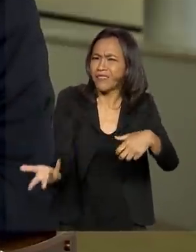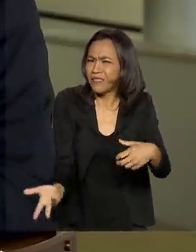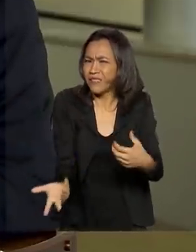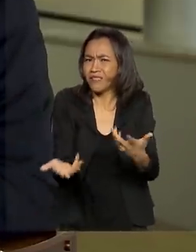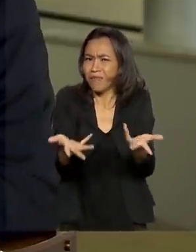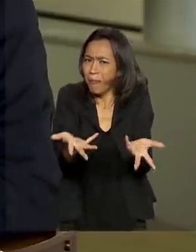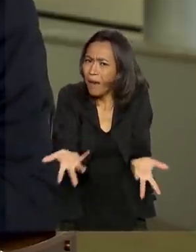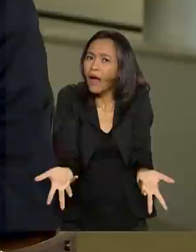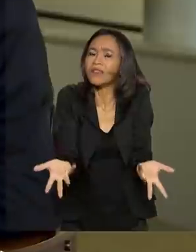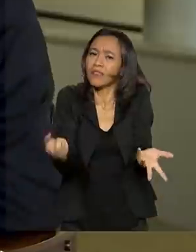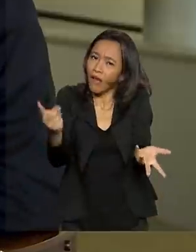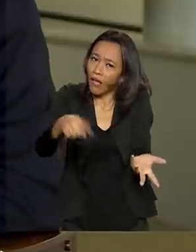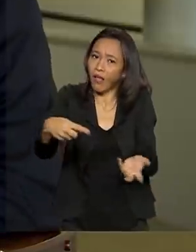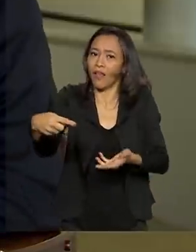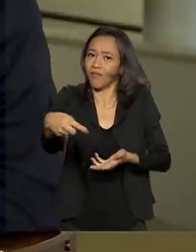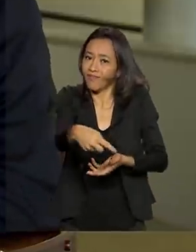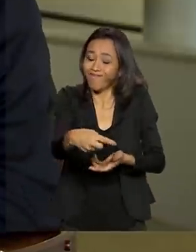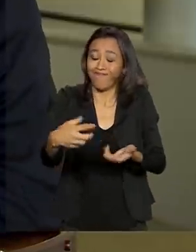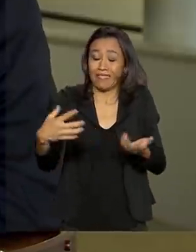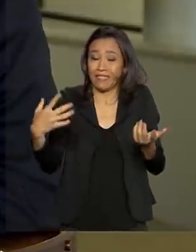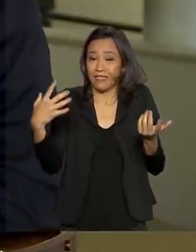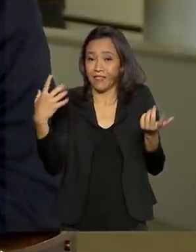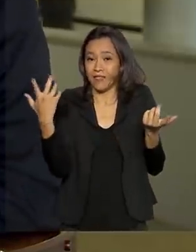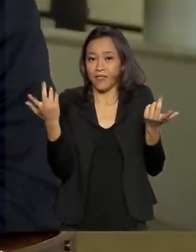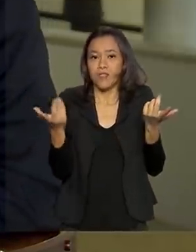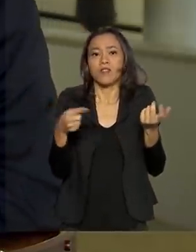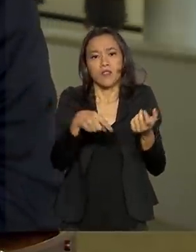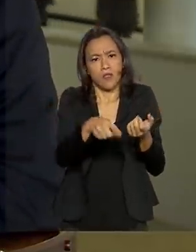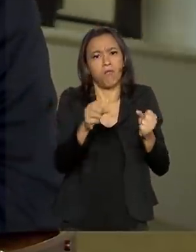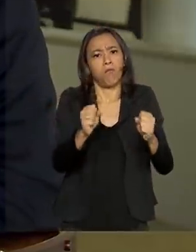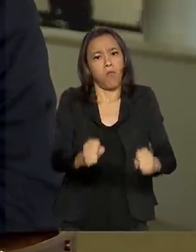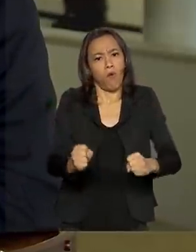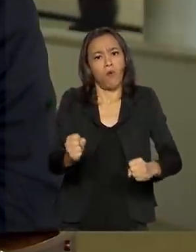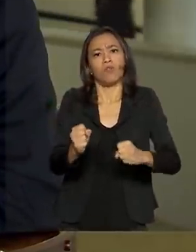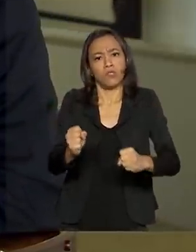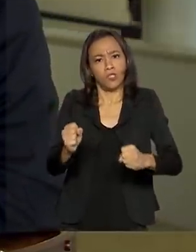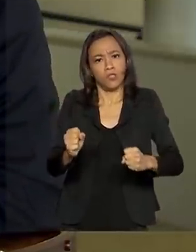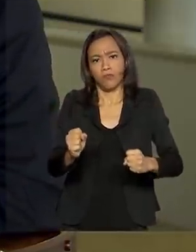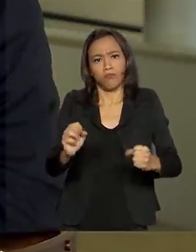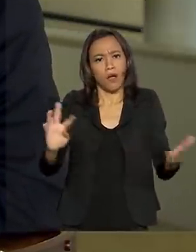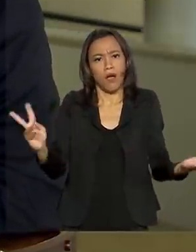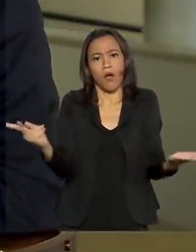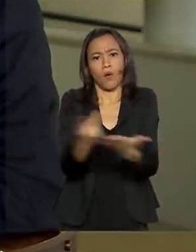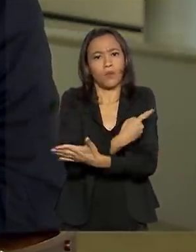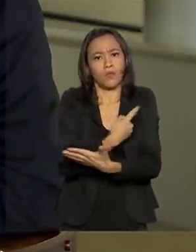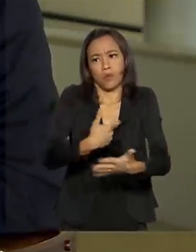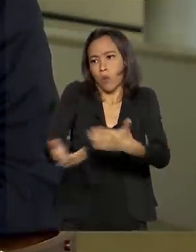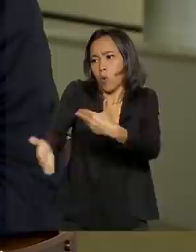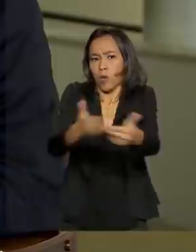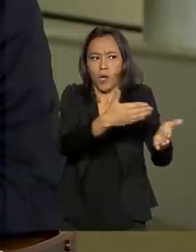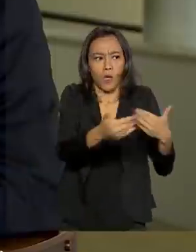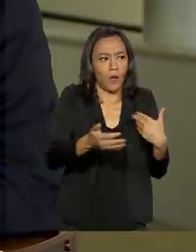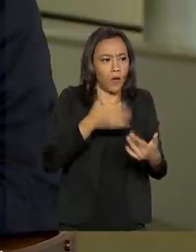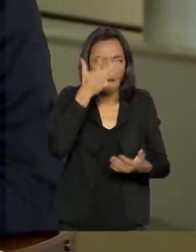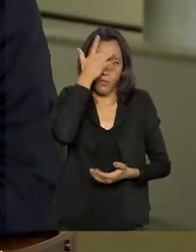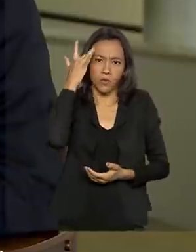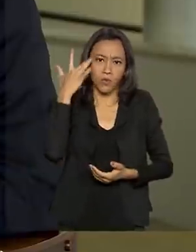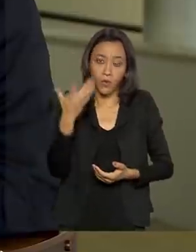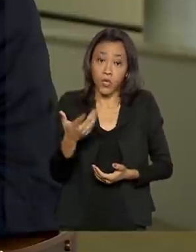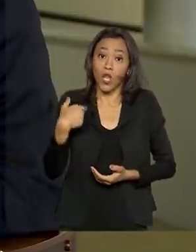mas realmente é uma situação que pode afetar a qualquer um de nós. Nós vemos